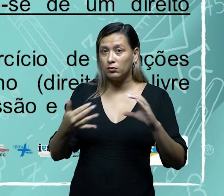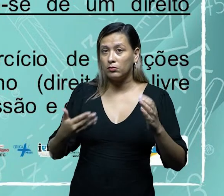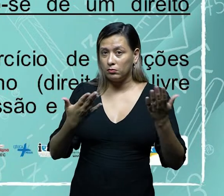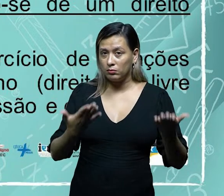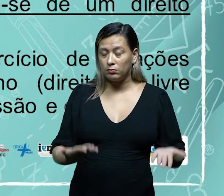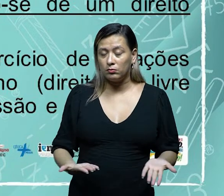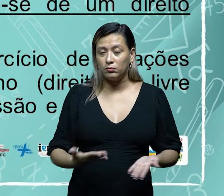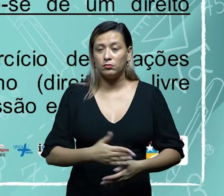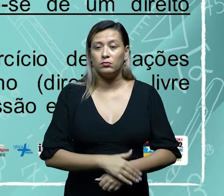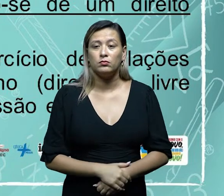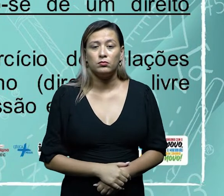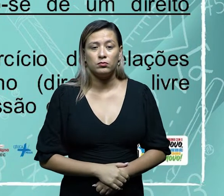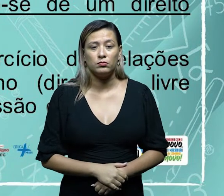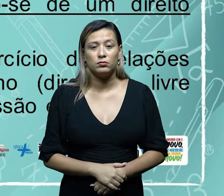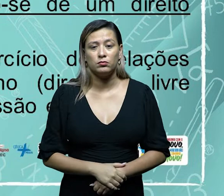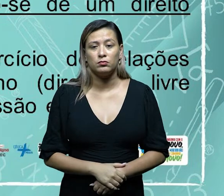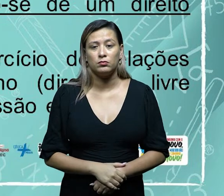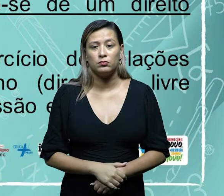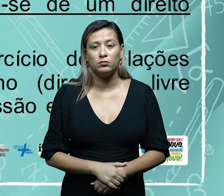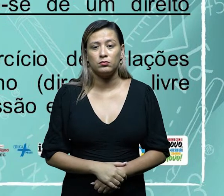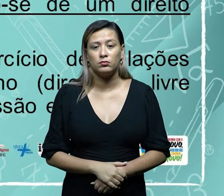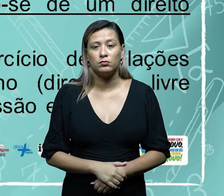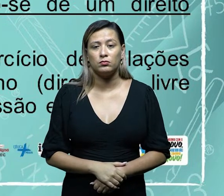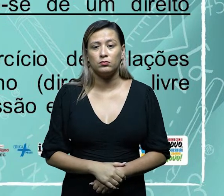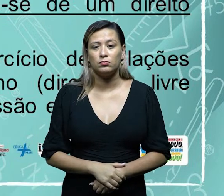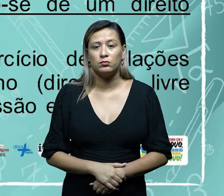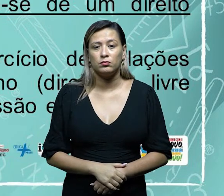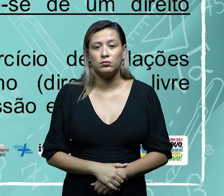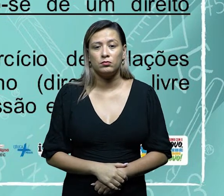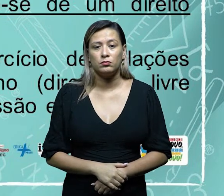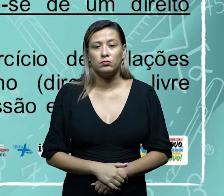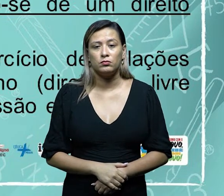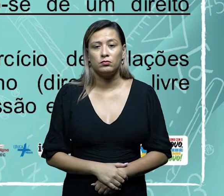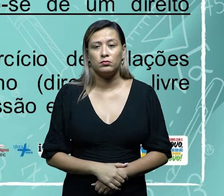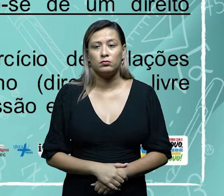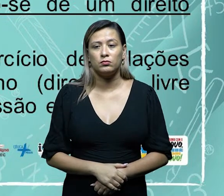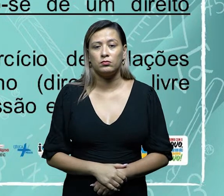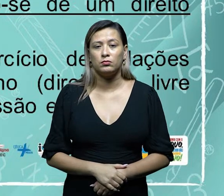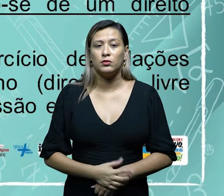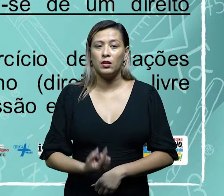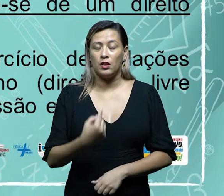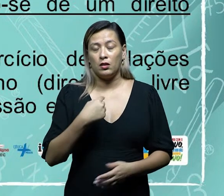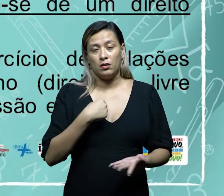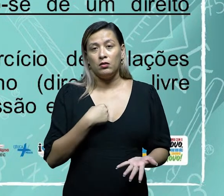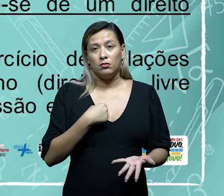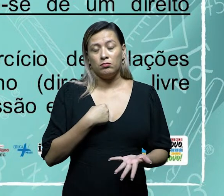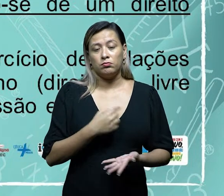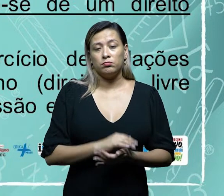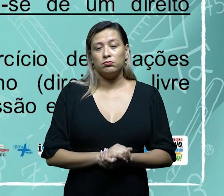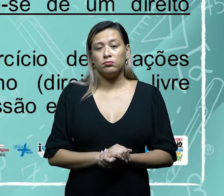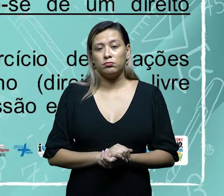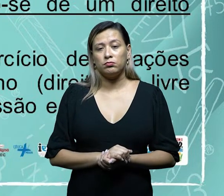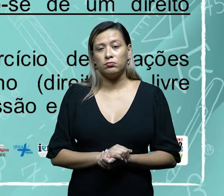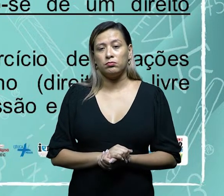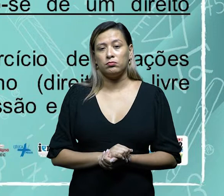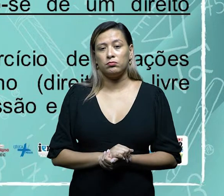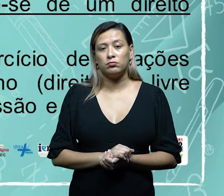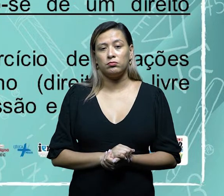de inalienabilidade, ela não importa dizer que eu não possa desempenhar